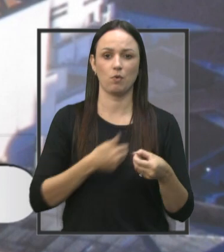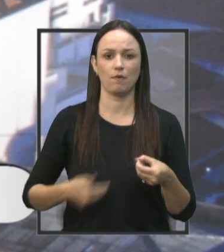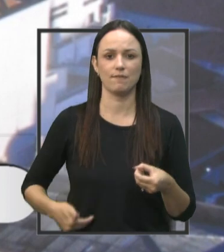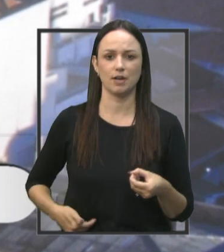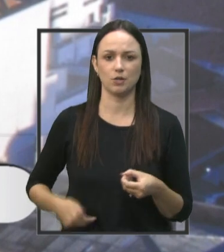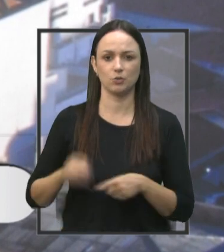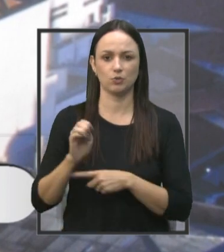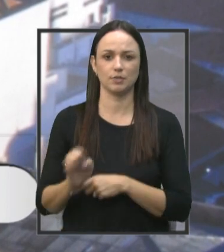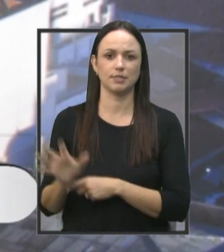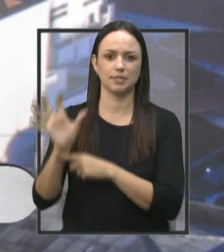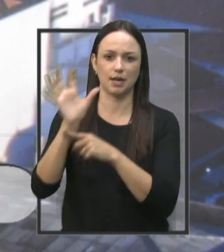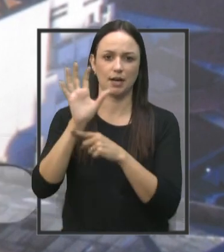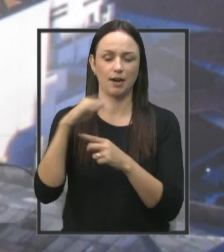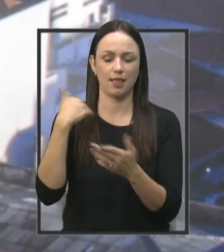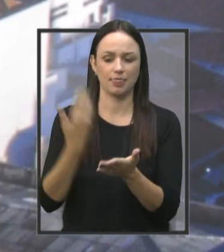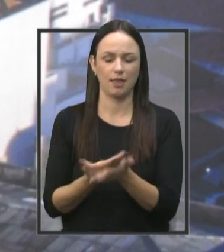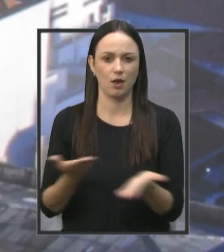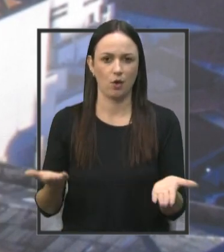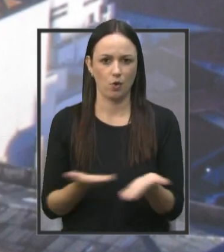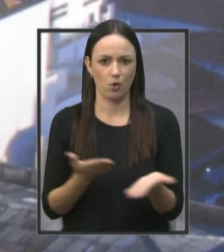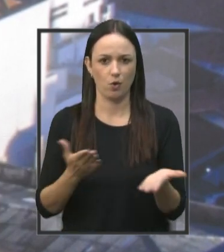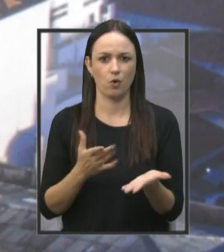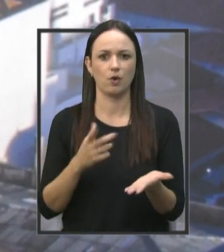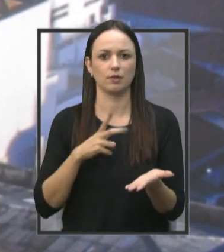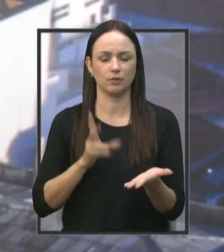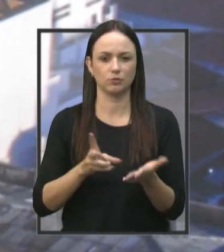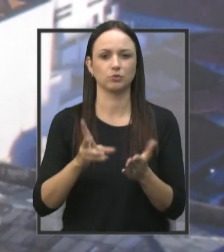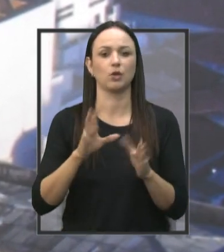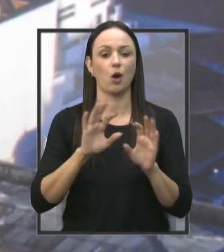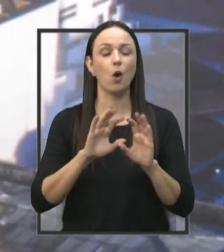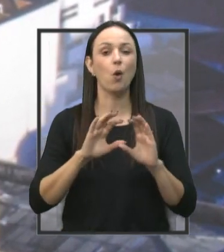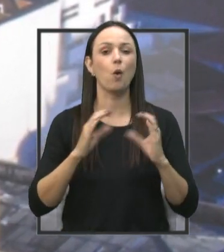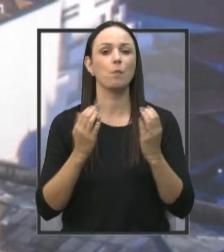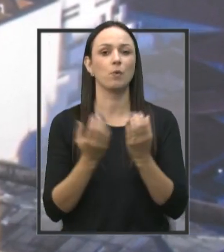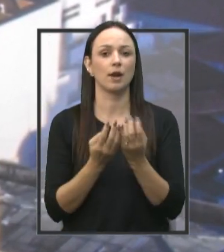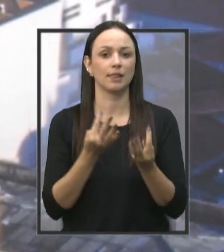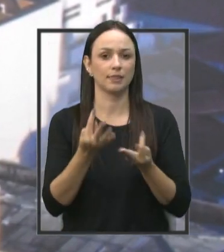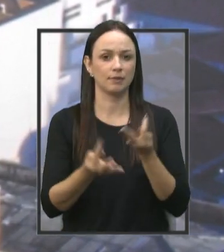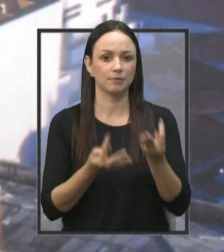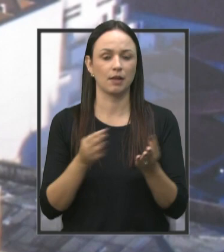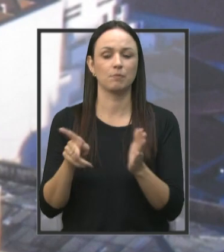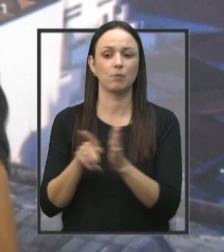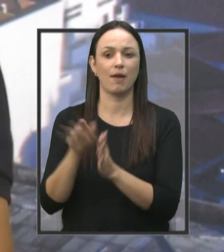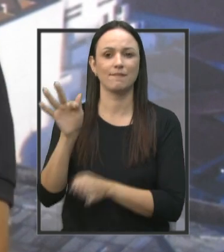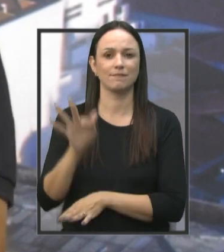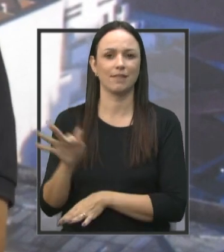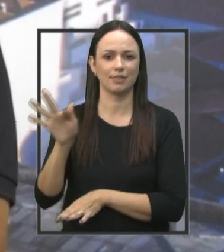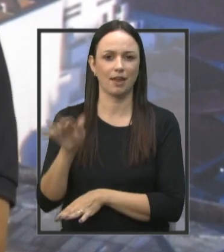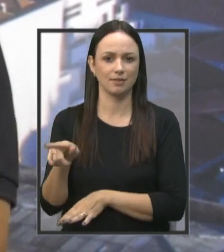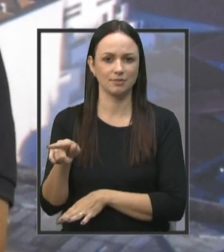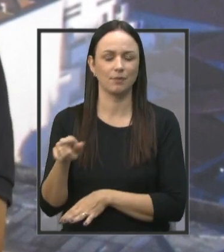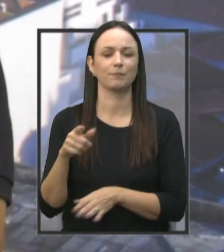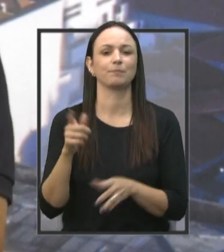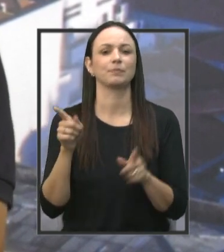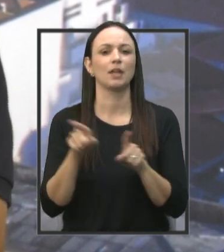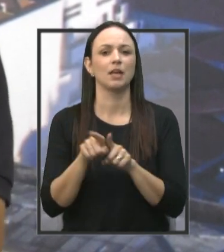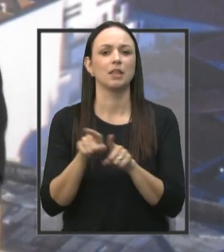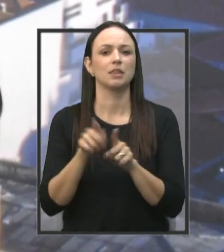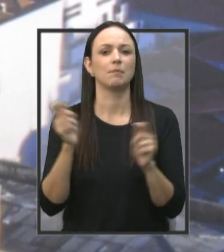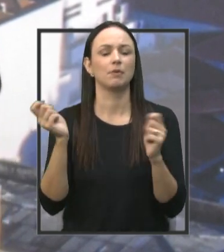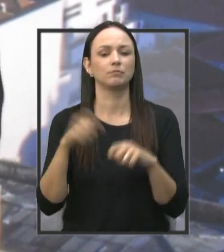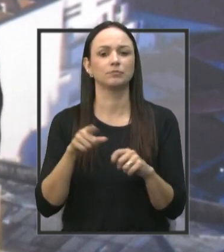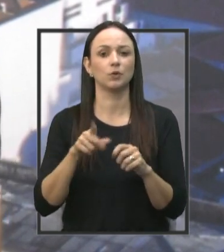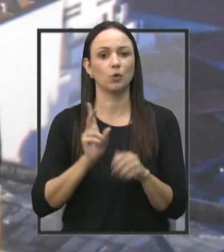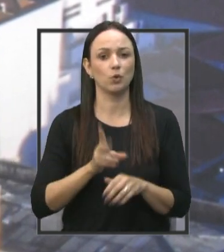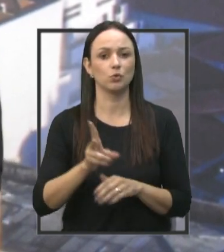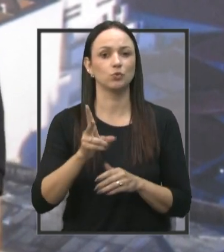do estado até agora mantém com as comunidades terapêuticas através da federação, e a possível continuidade